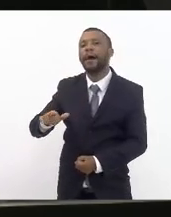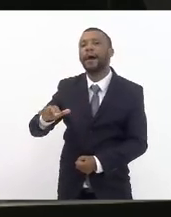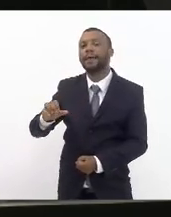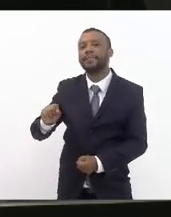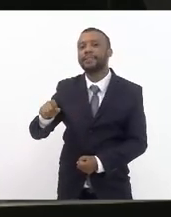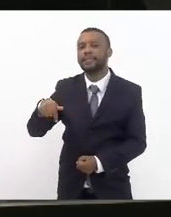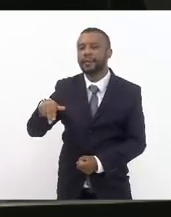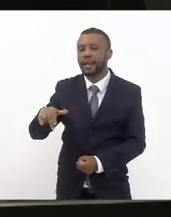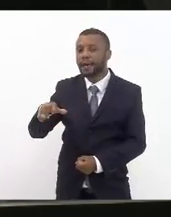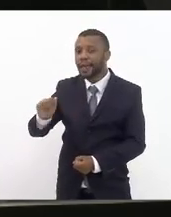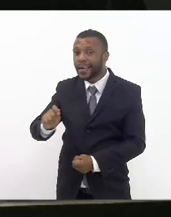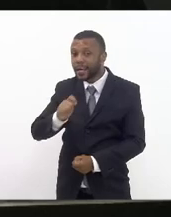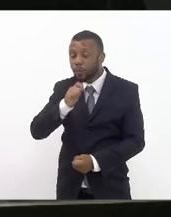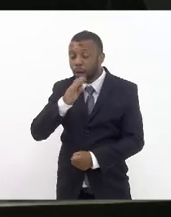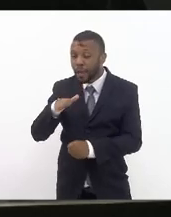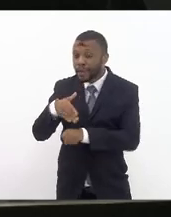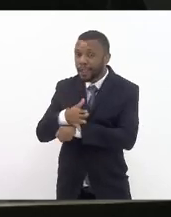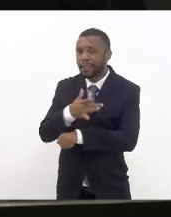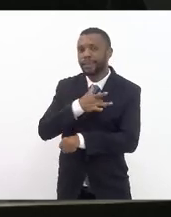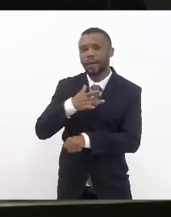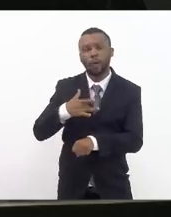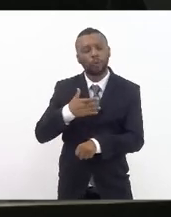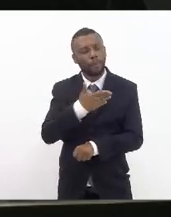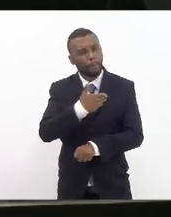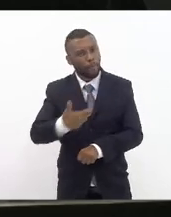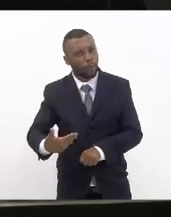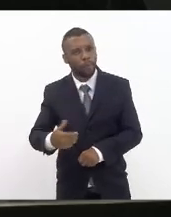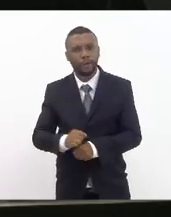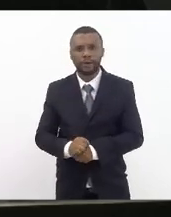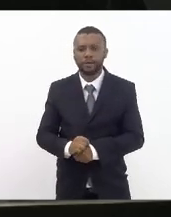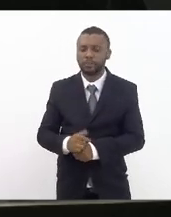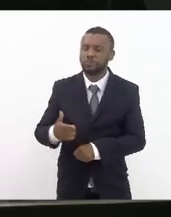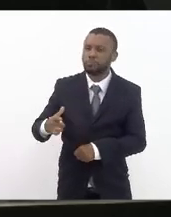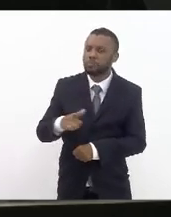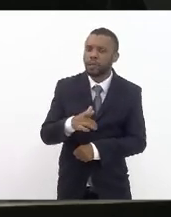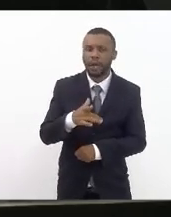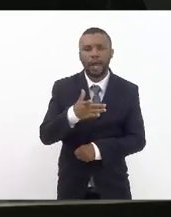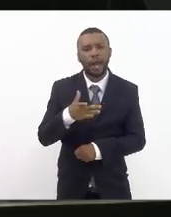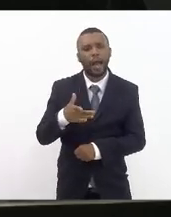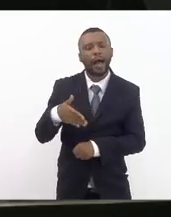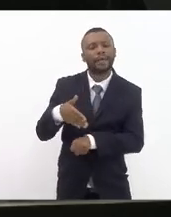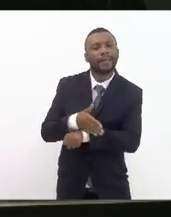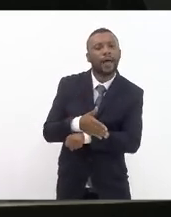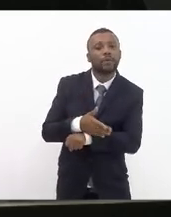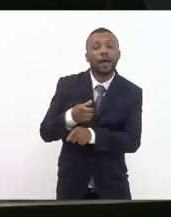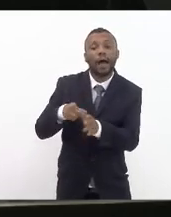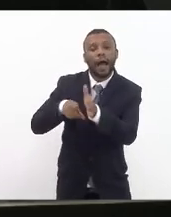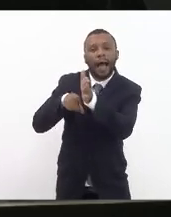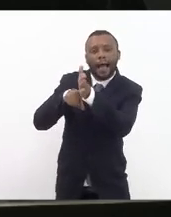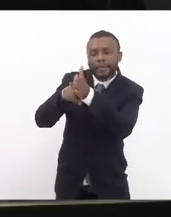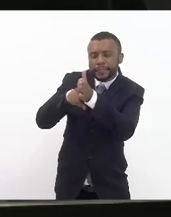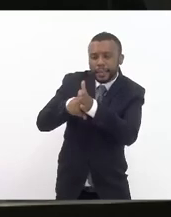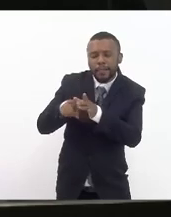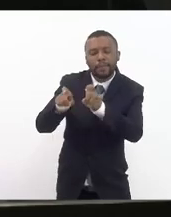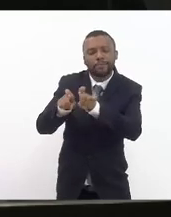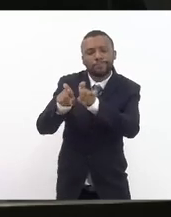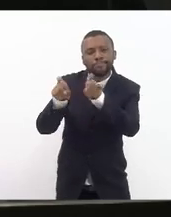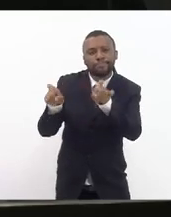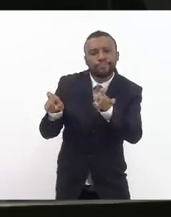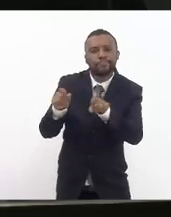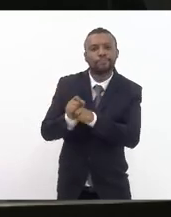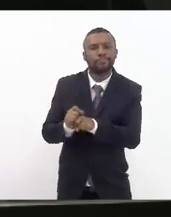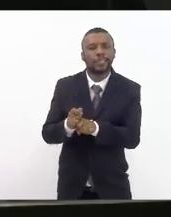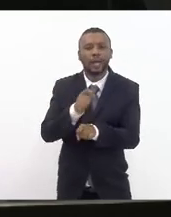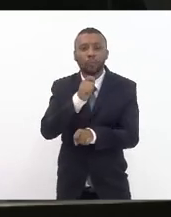não têm acesso à saúde pública, não têm acesso a exames ginecológicos, não têm acesso a um programa